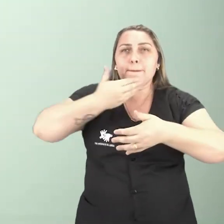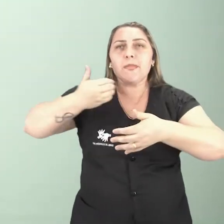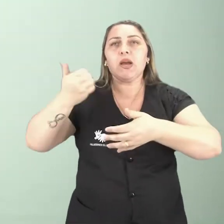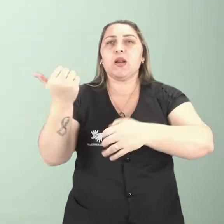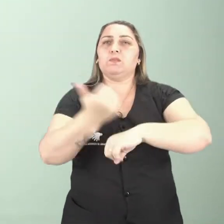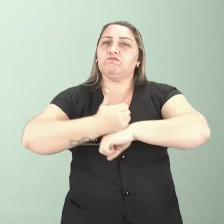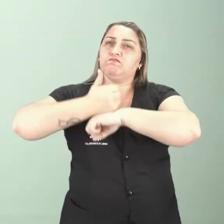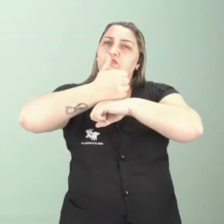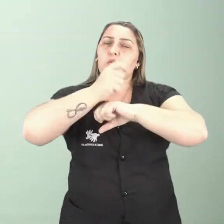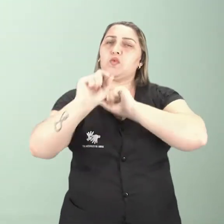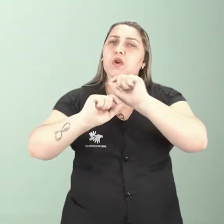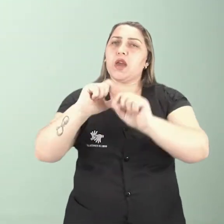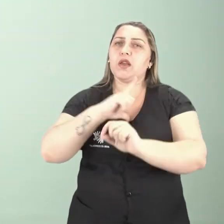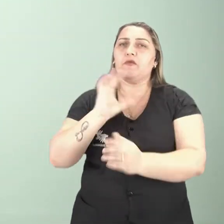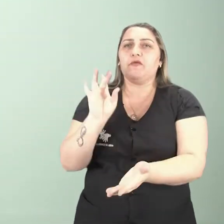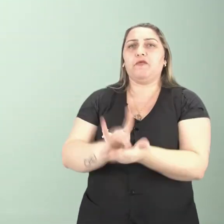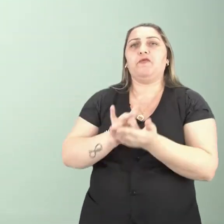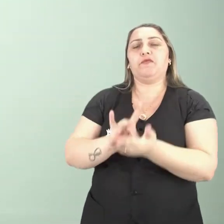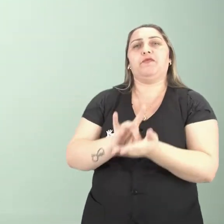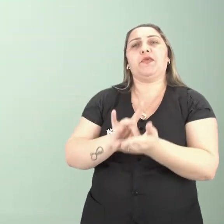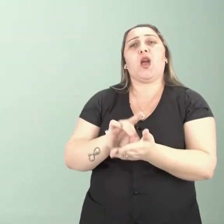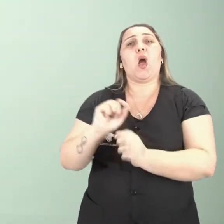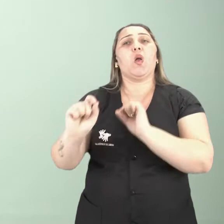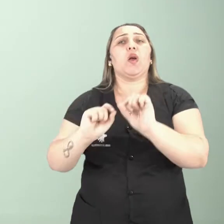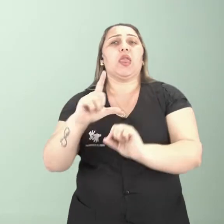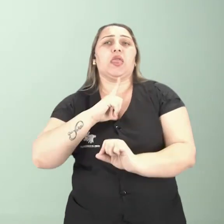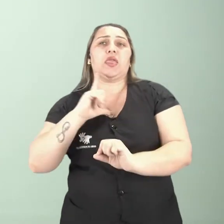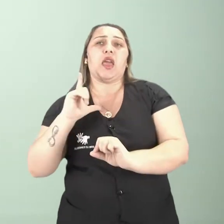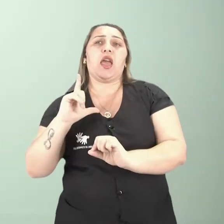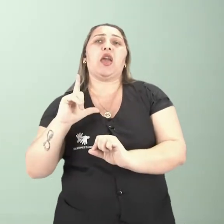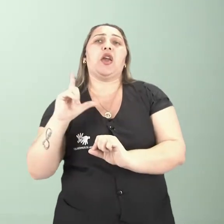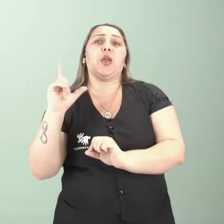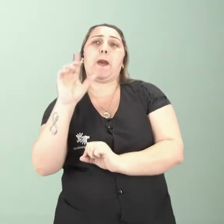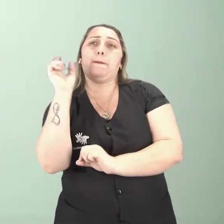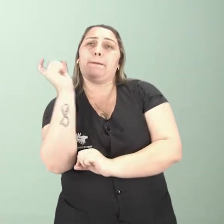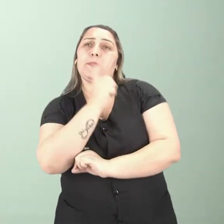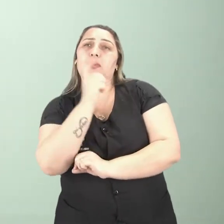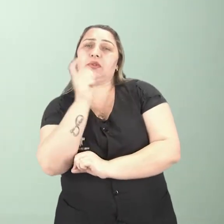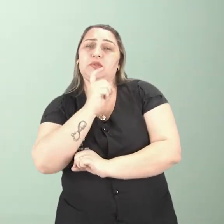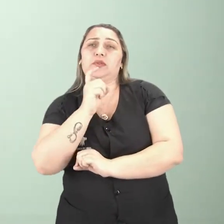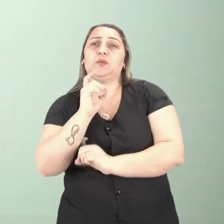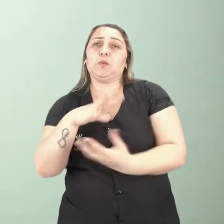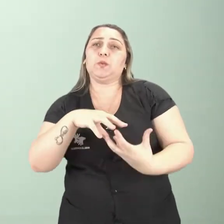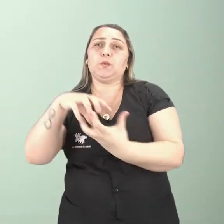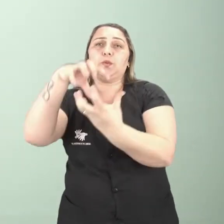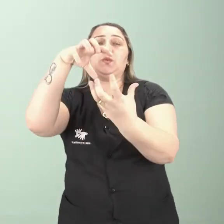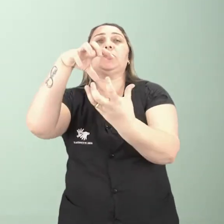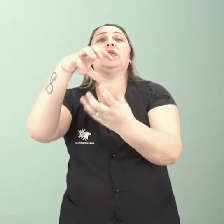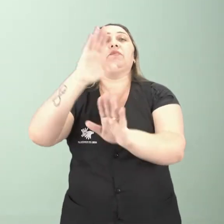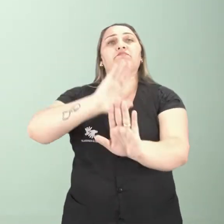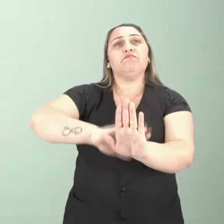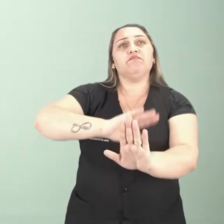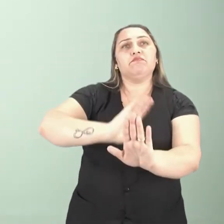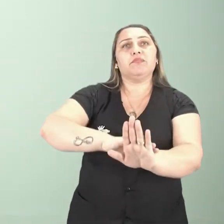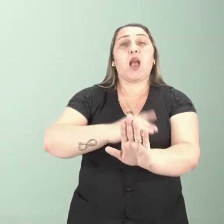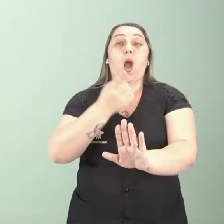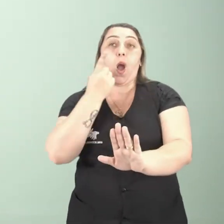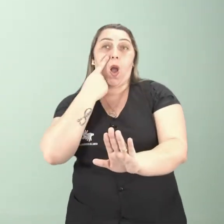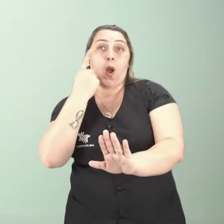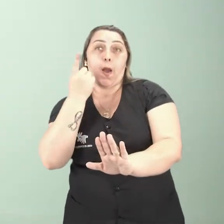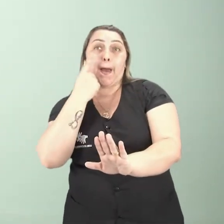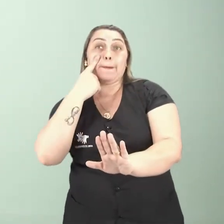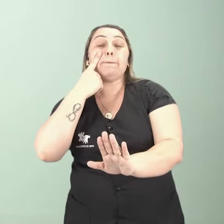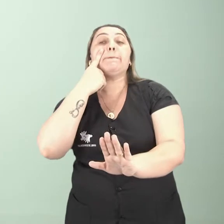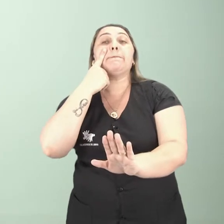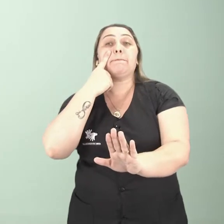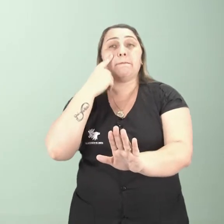que existe de verdadeiro e o que existe de fantasma na questão ideológica. Então, um